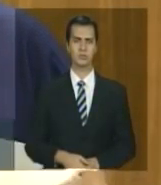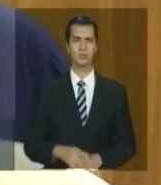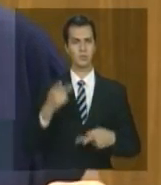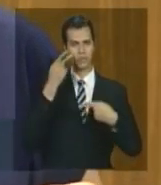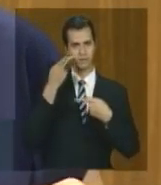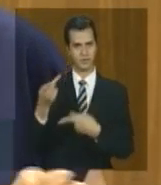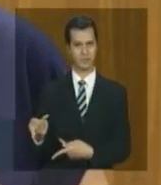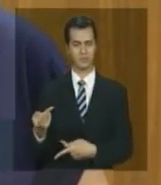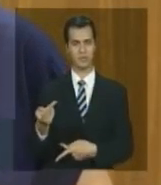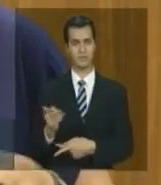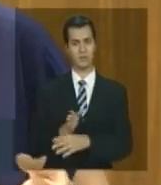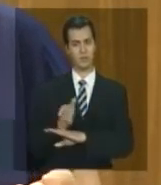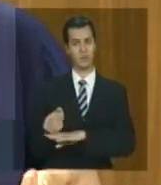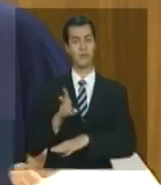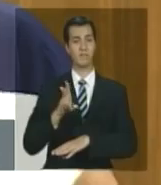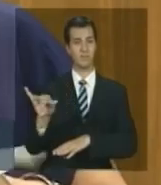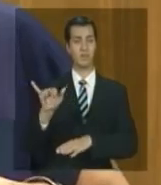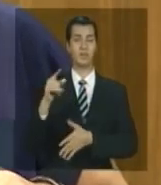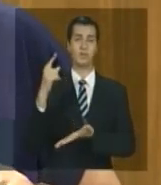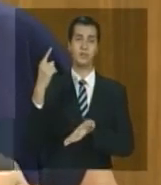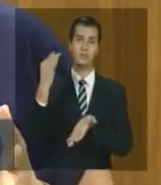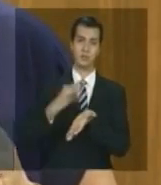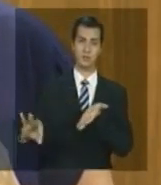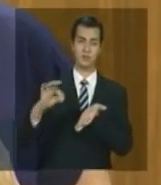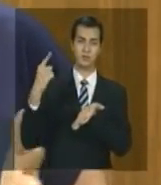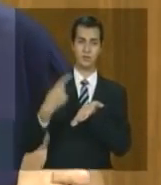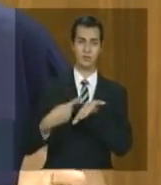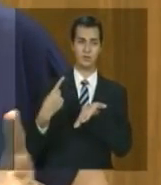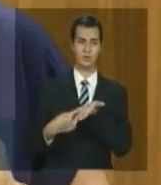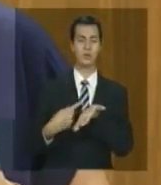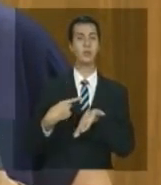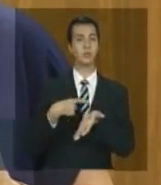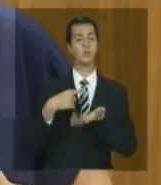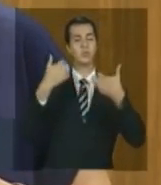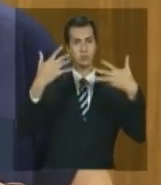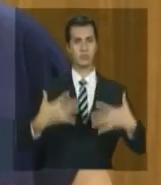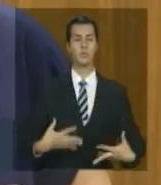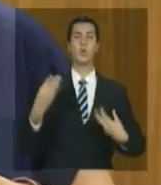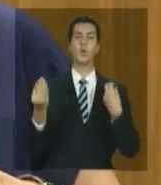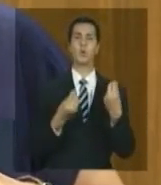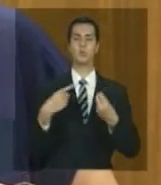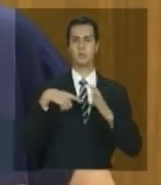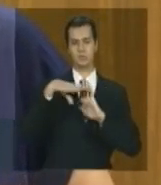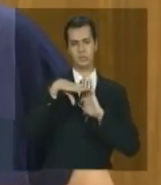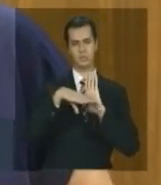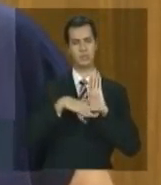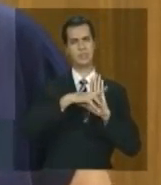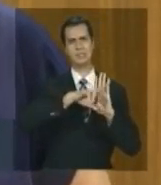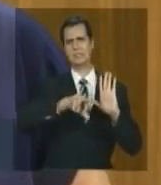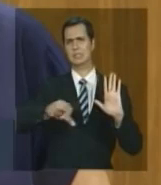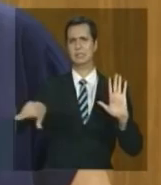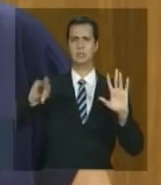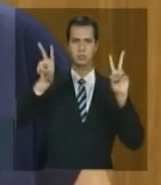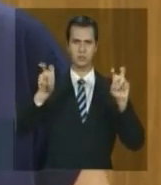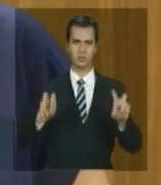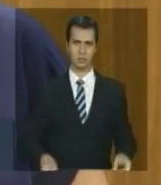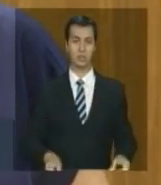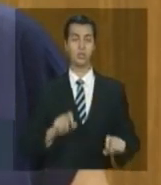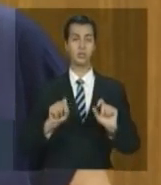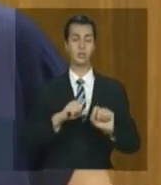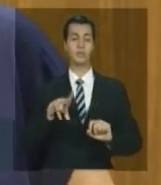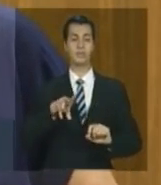deveremos assinar vários acordos para dar uma ideia da diversificação da nossa pauta bilateral. Nós devemos